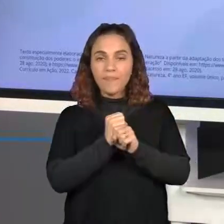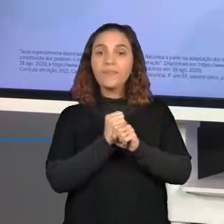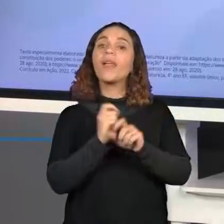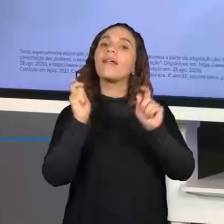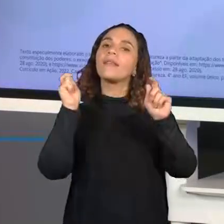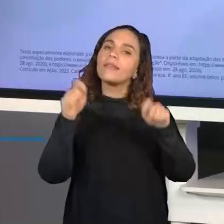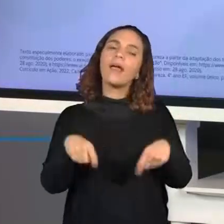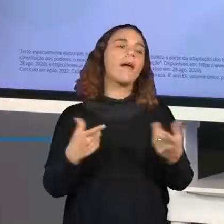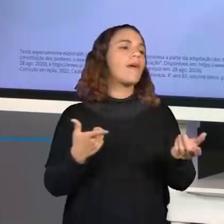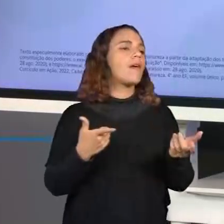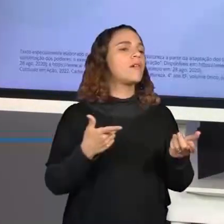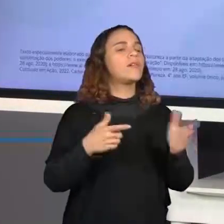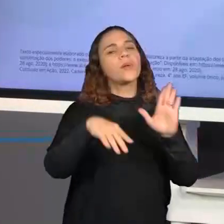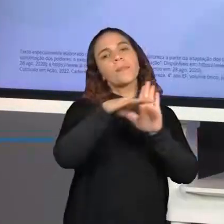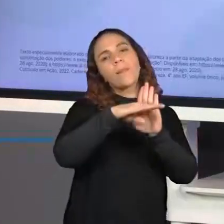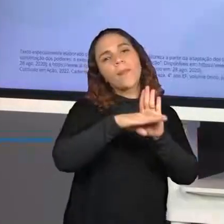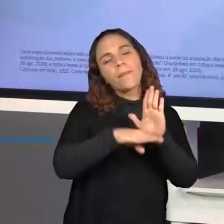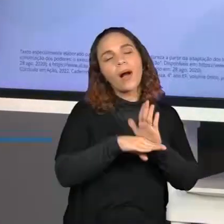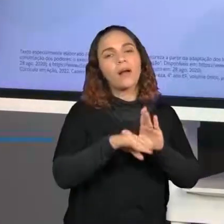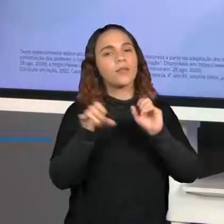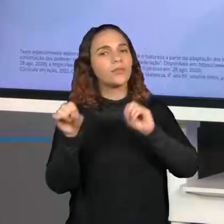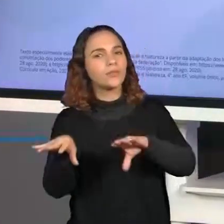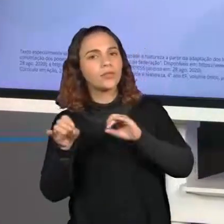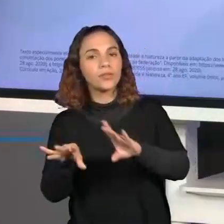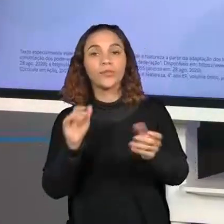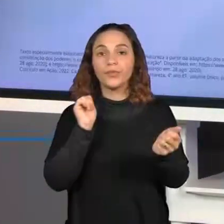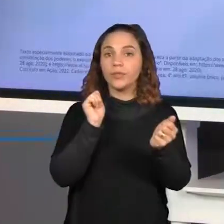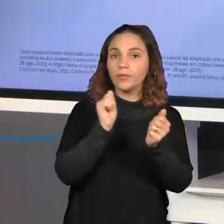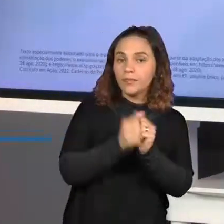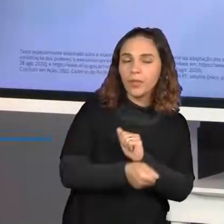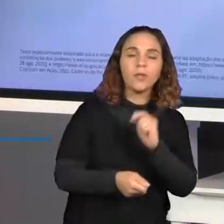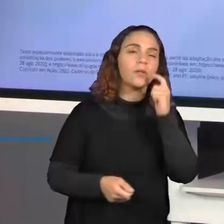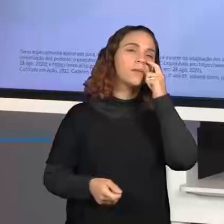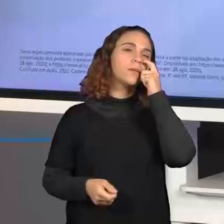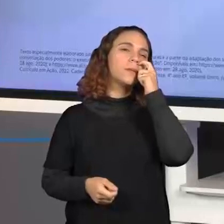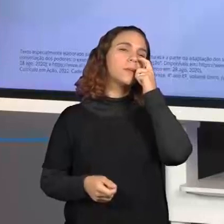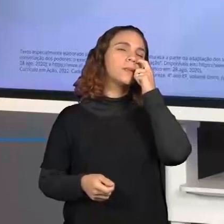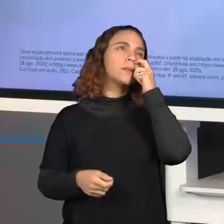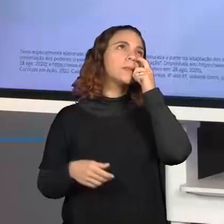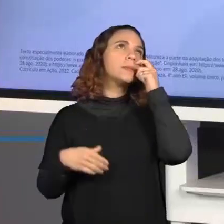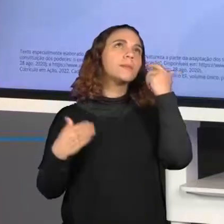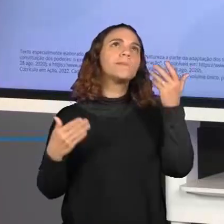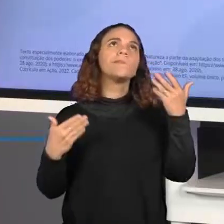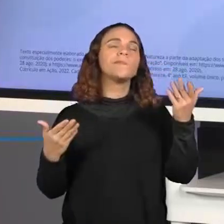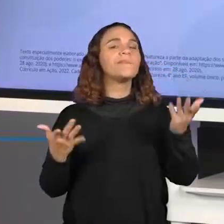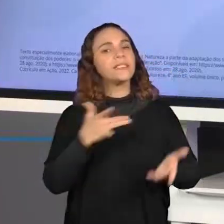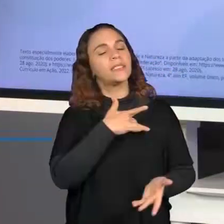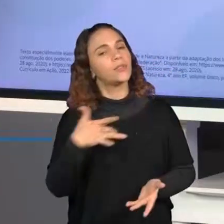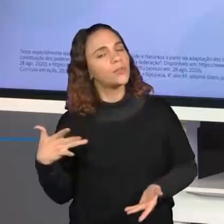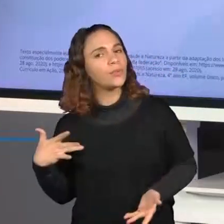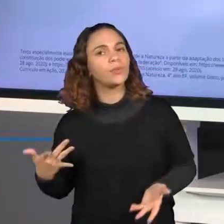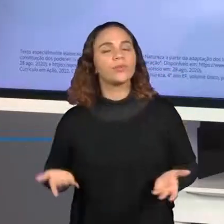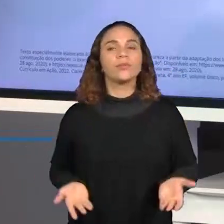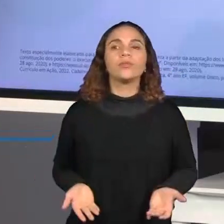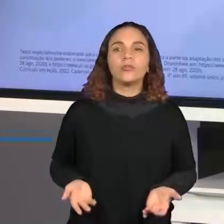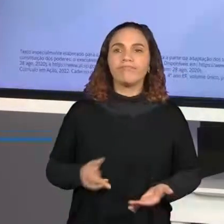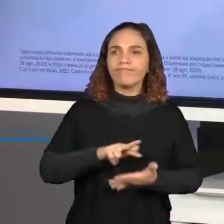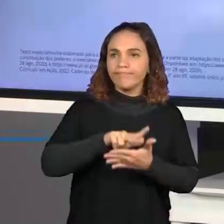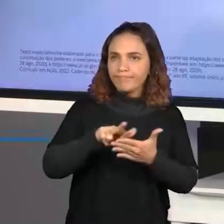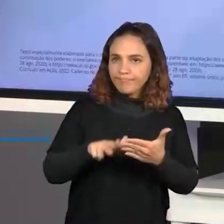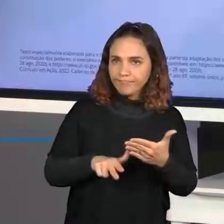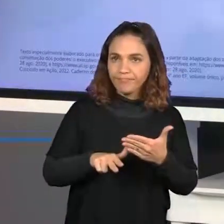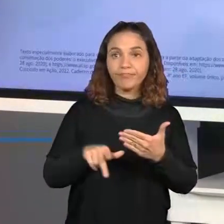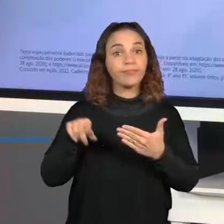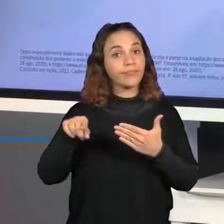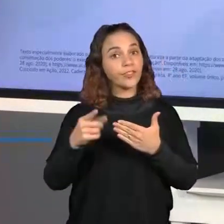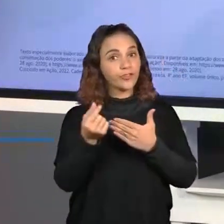programas aí, na educação, no esporte, pode ser programas na saúde. Então, esse